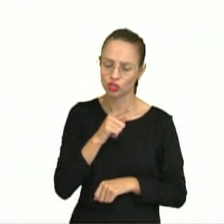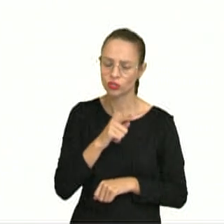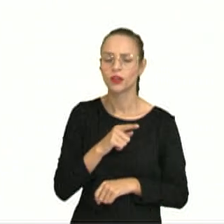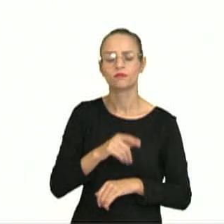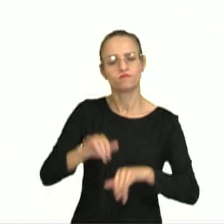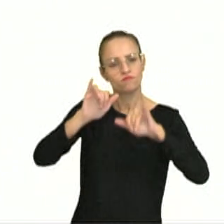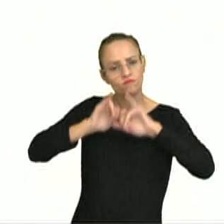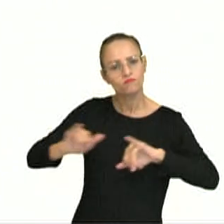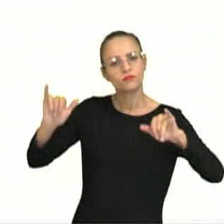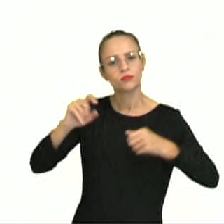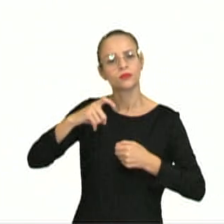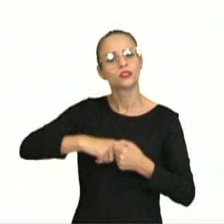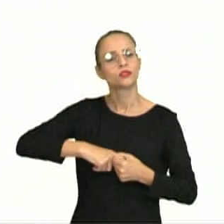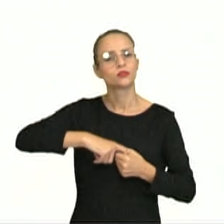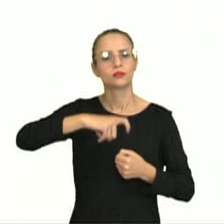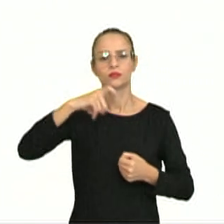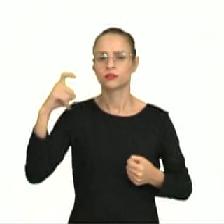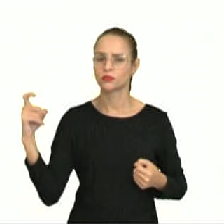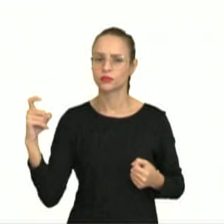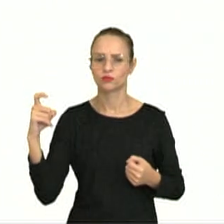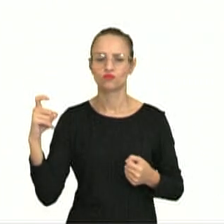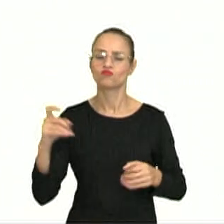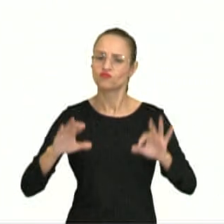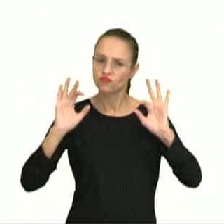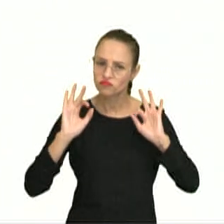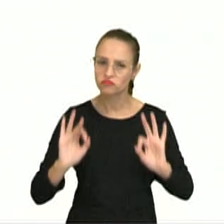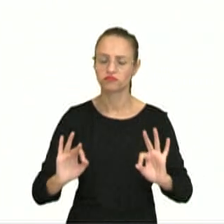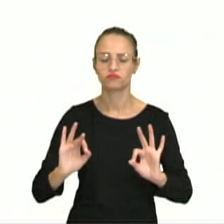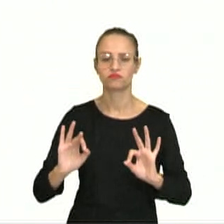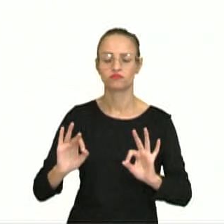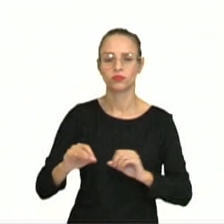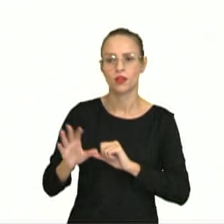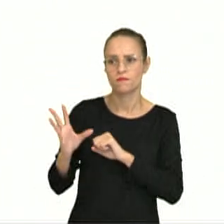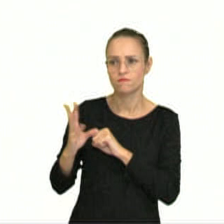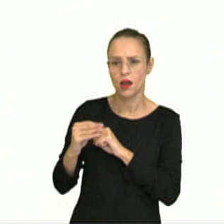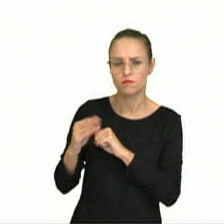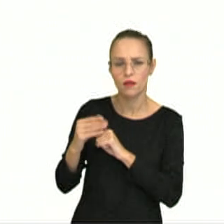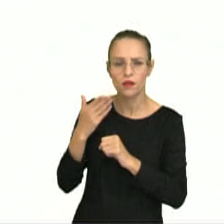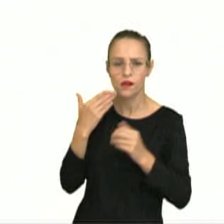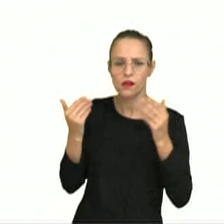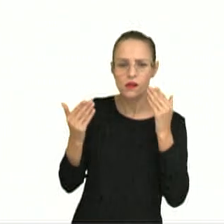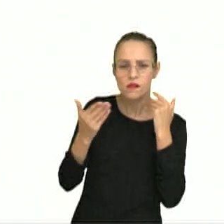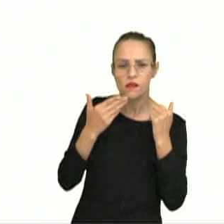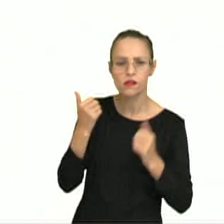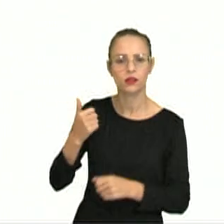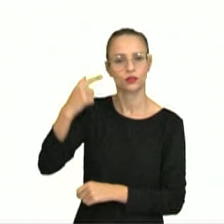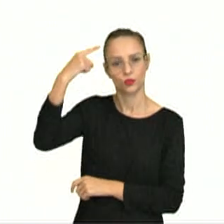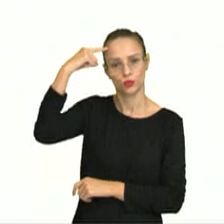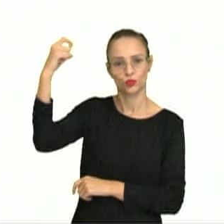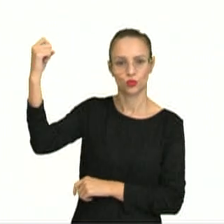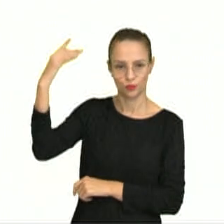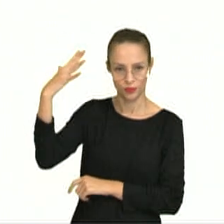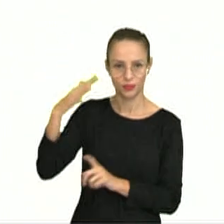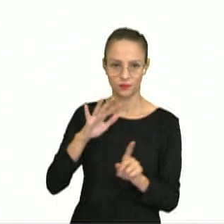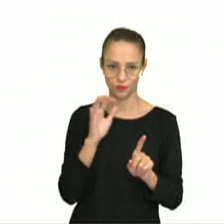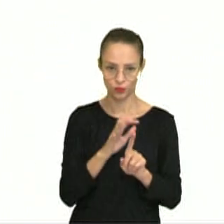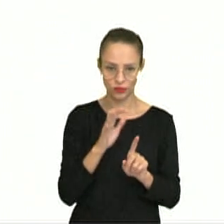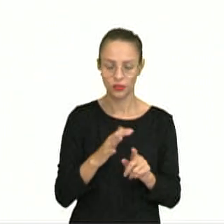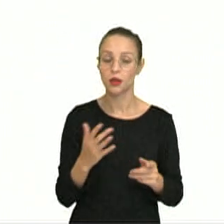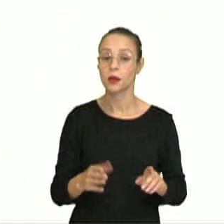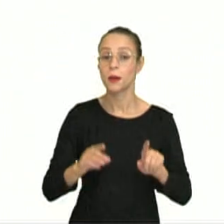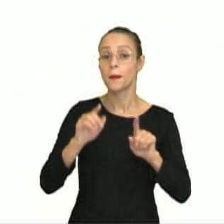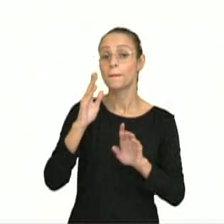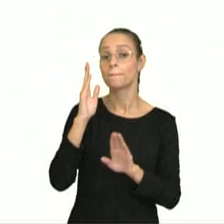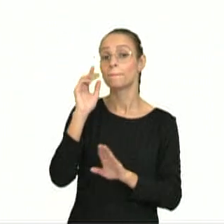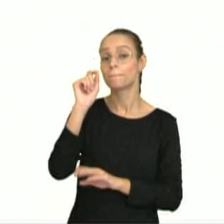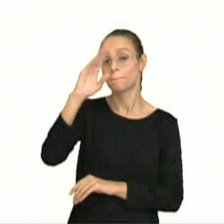independência, né, completamente embebidos nesse conhecimento iluminista que chega até eles, né? Principalmente